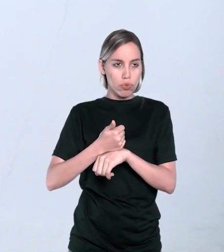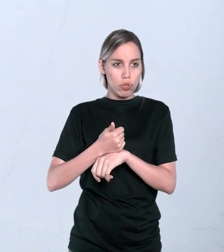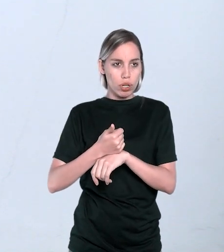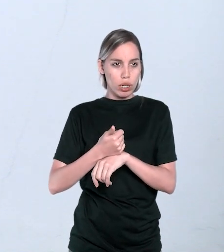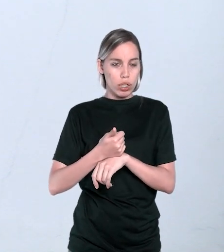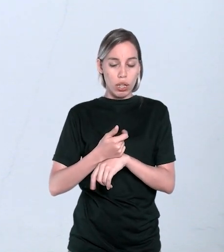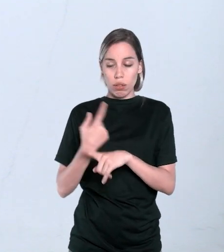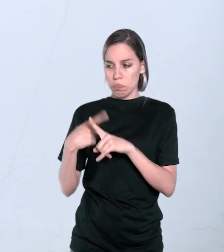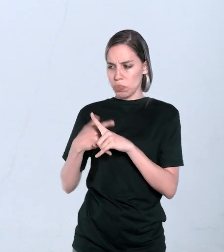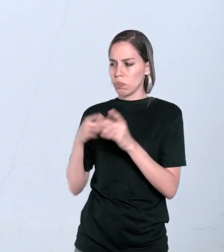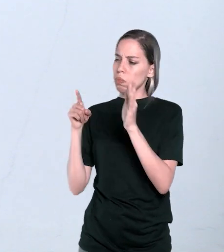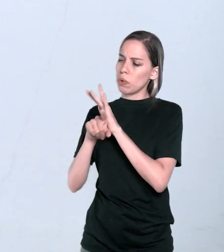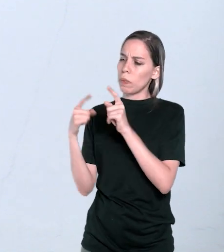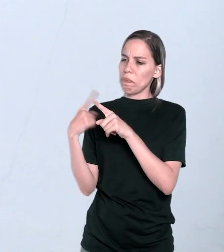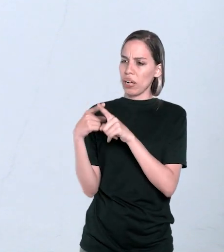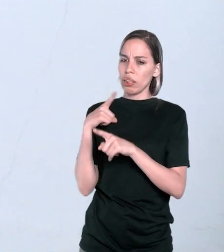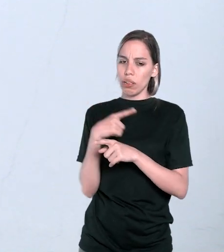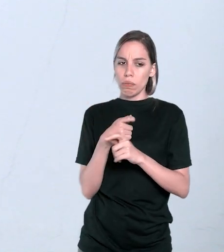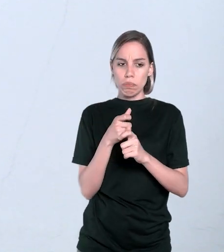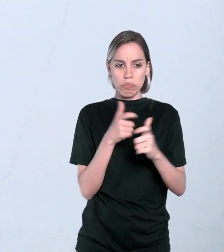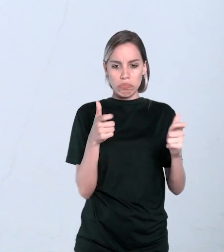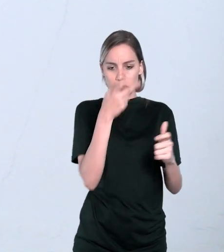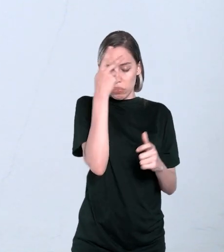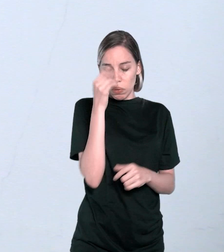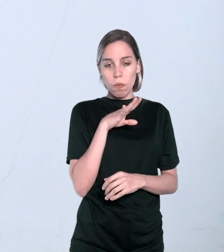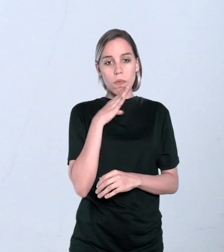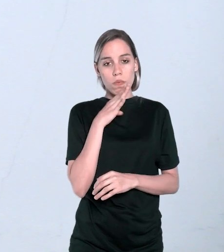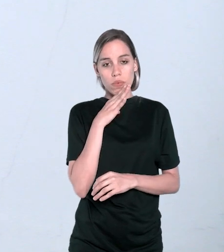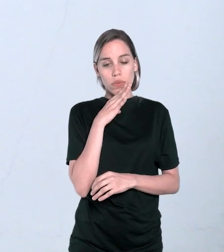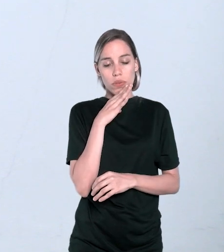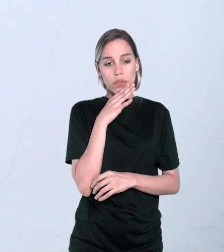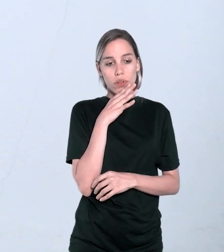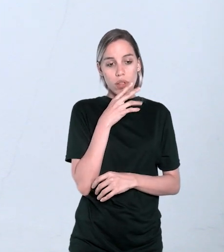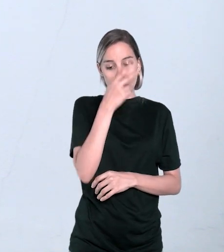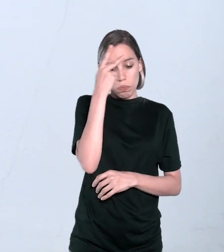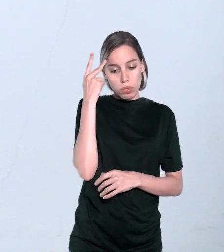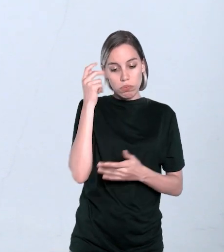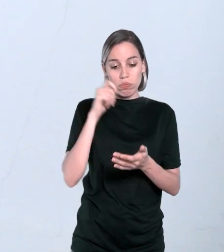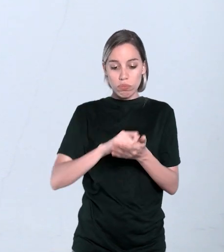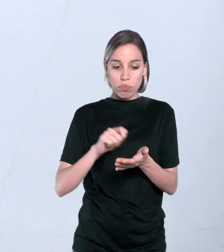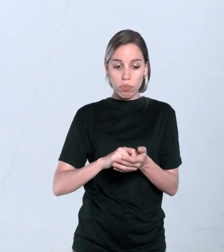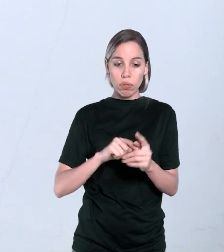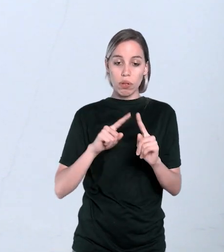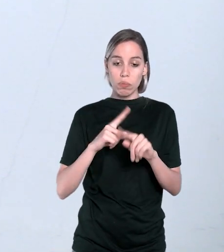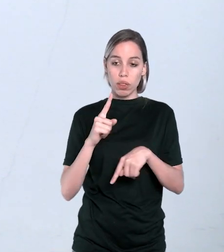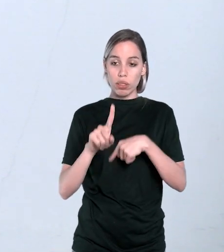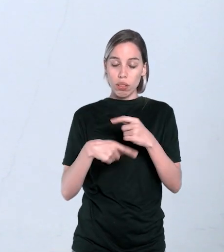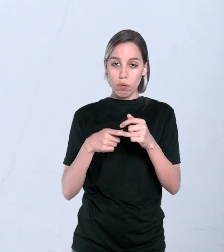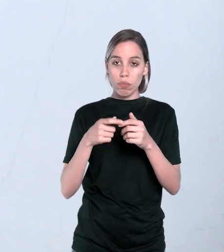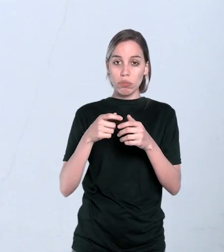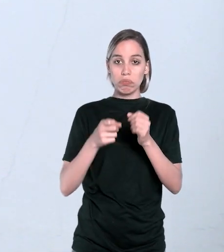determinaram-se a ser profissionais, né? Com o tempo, eles acabam sendo, por força até de algumas